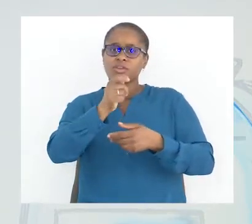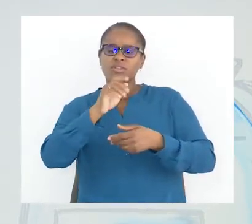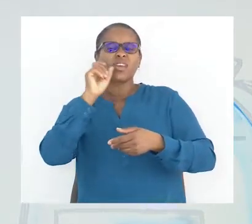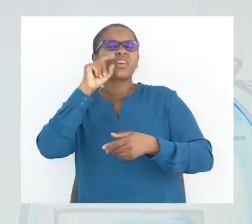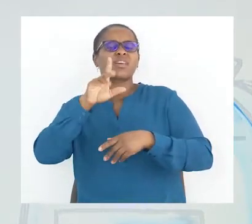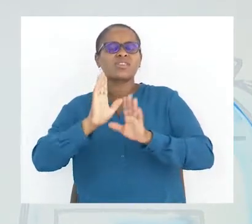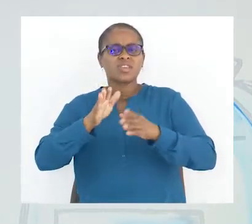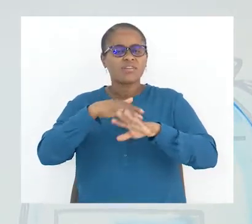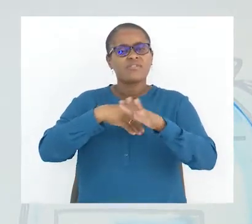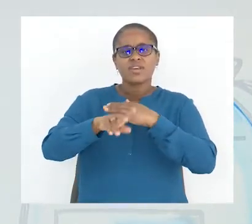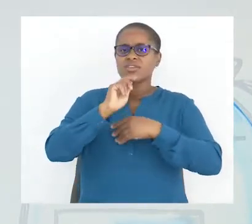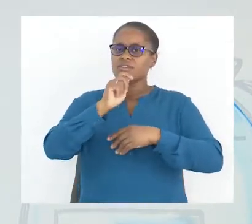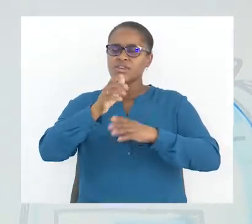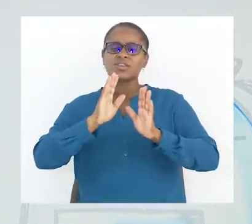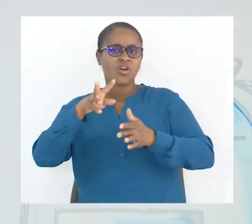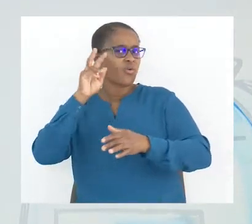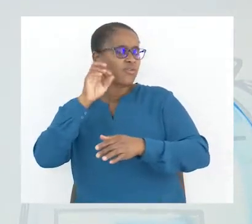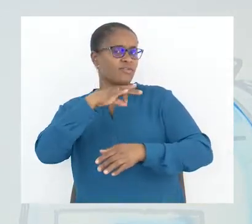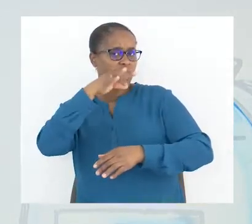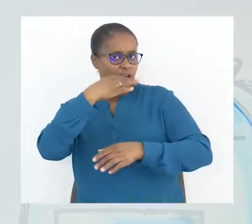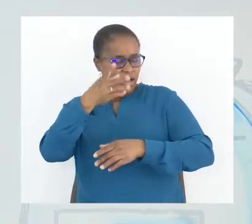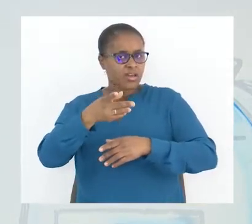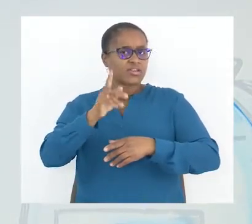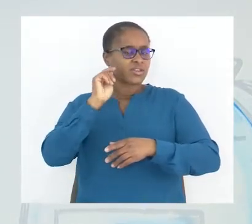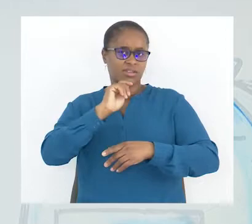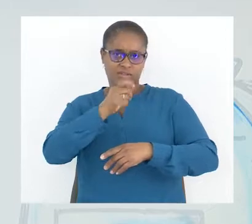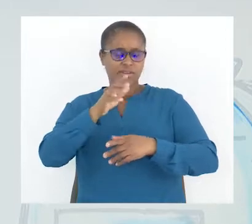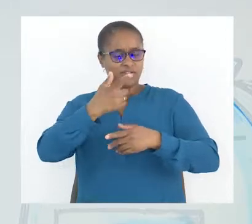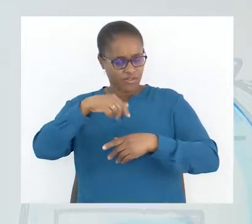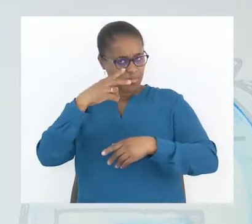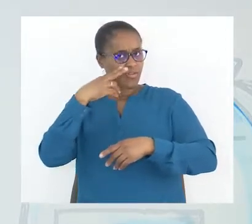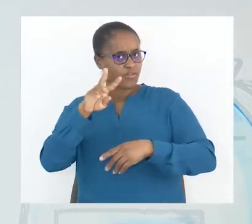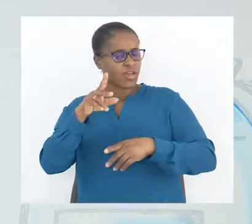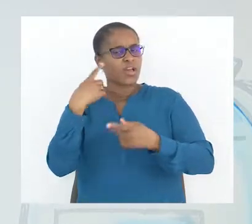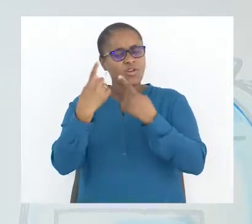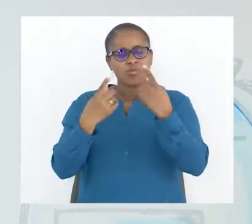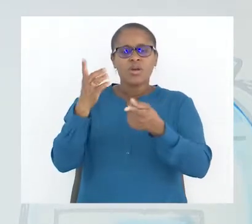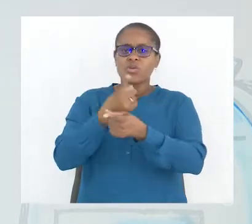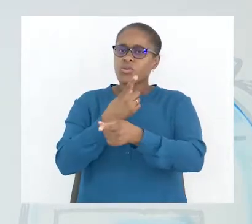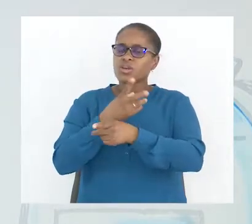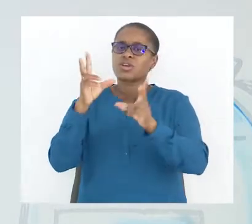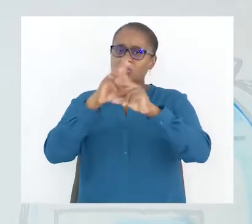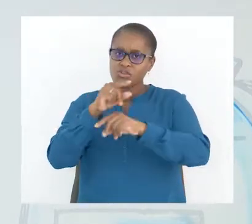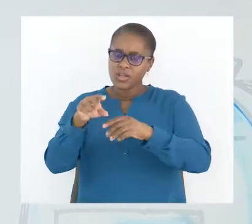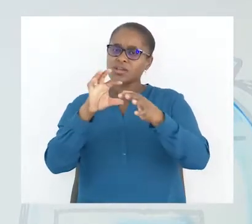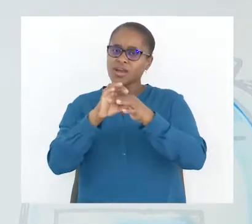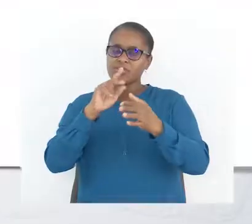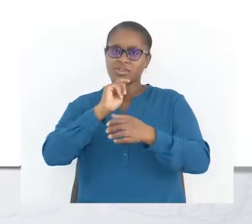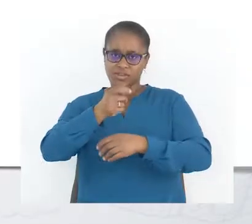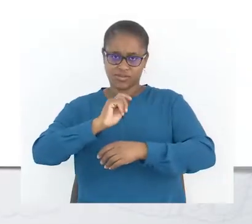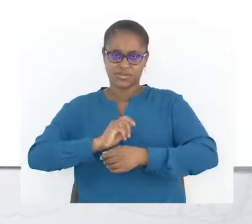realizou alguma entrevista ou já ouviu falar da entrevista? Então, vamos descobrir mais alguma coisa nova em relação à